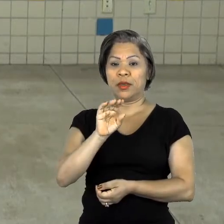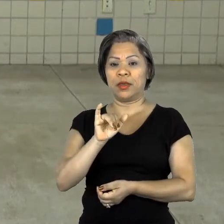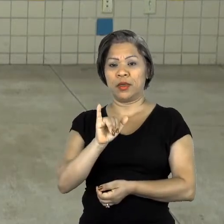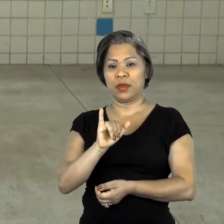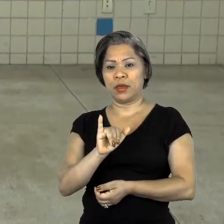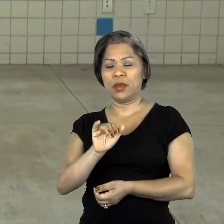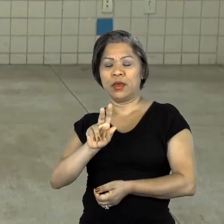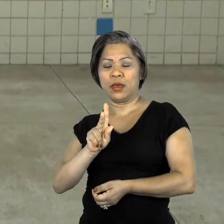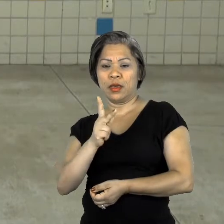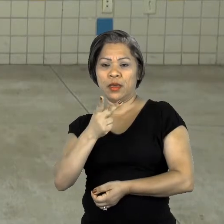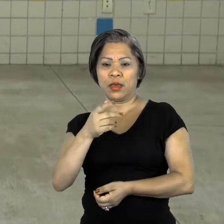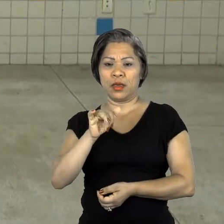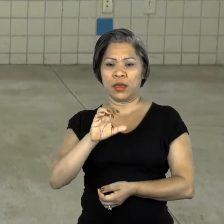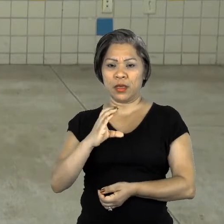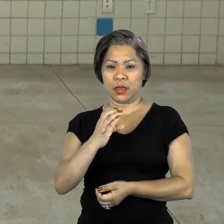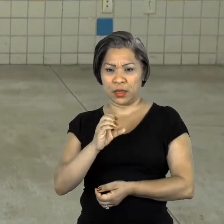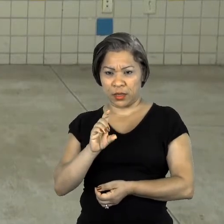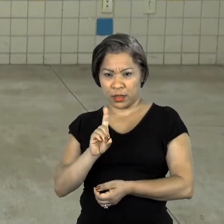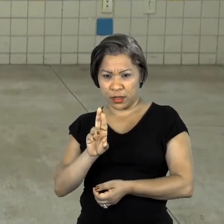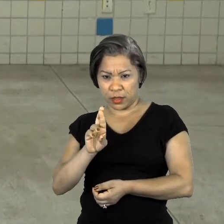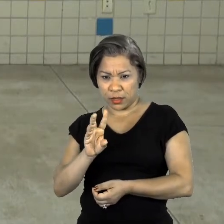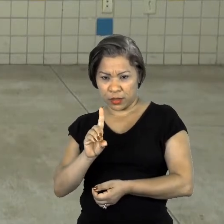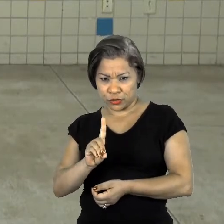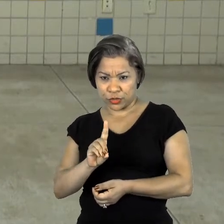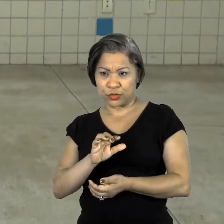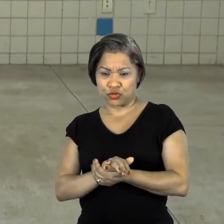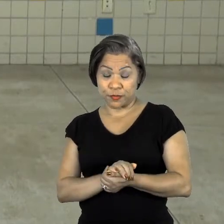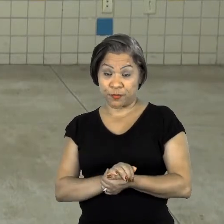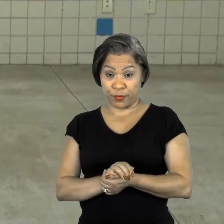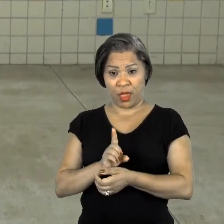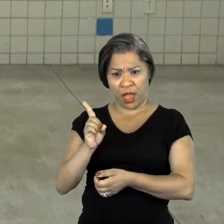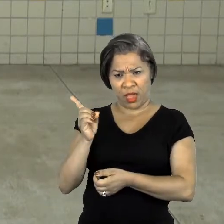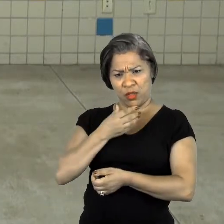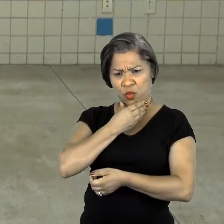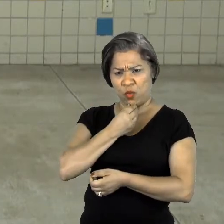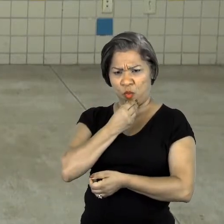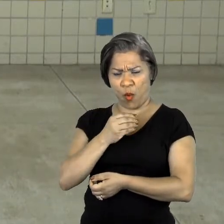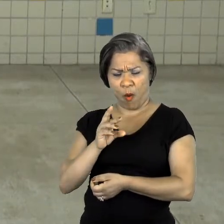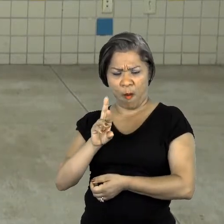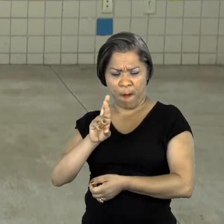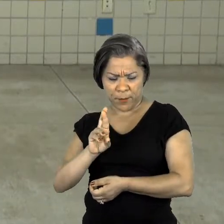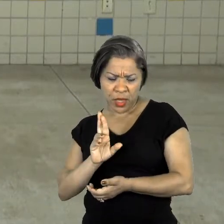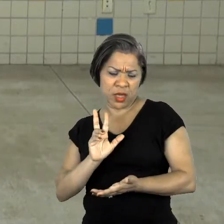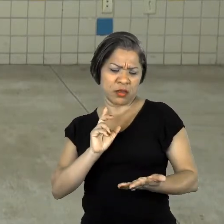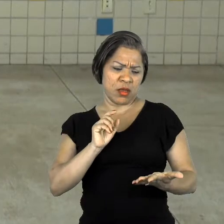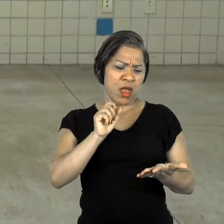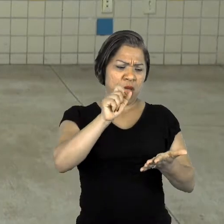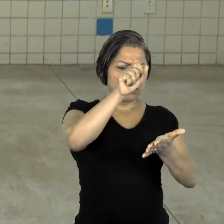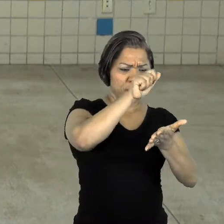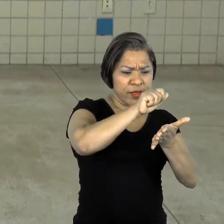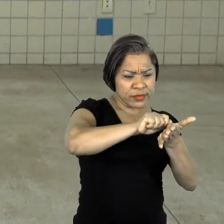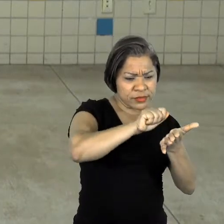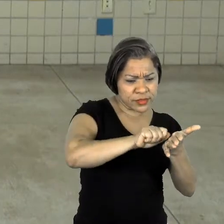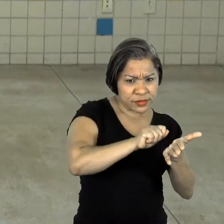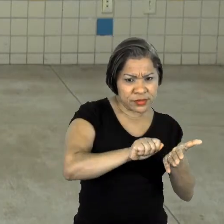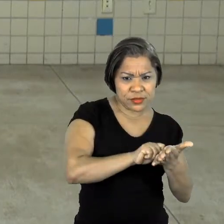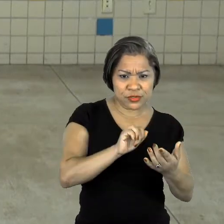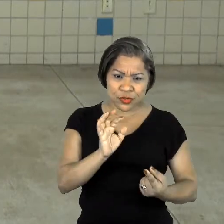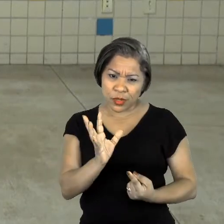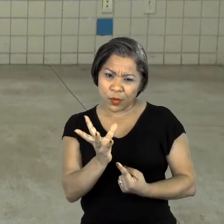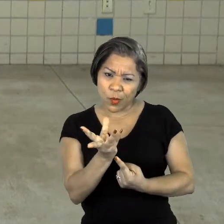Richard, ele era o desenhista, o artista dessa história em quadrinhos. Olha aí na tela, nós